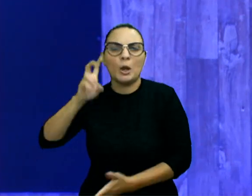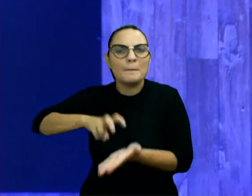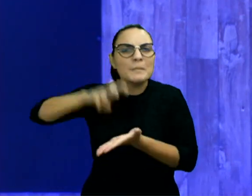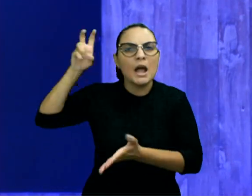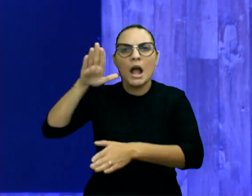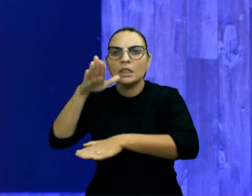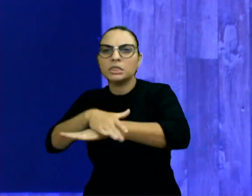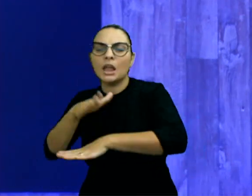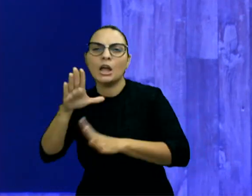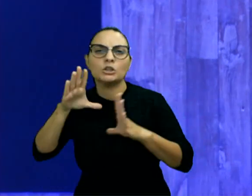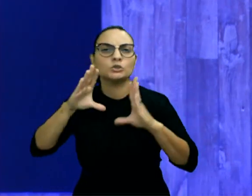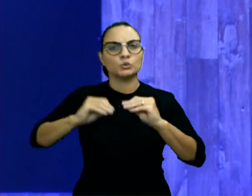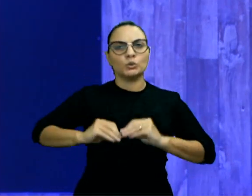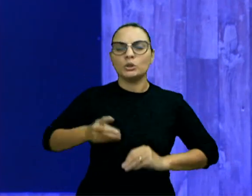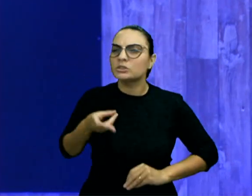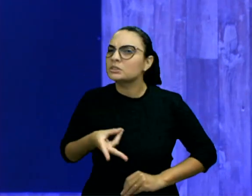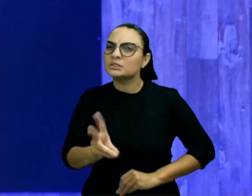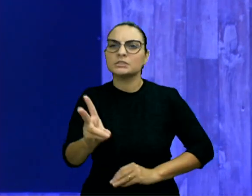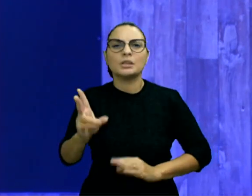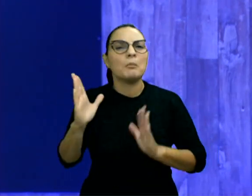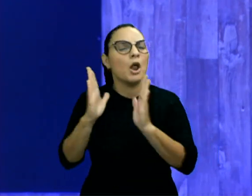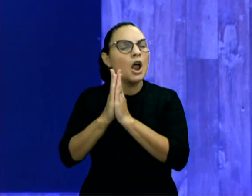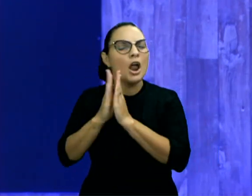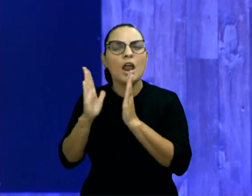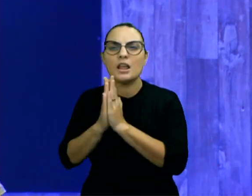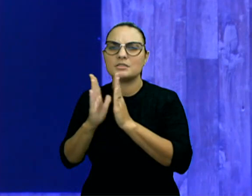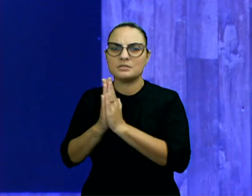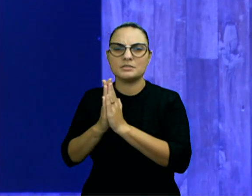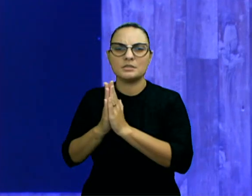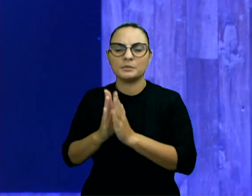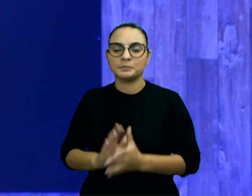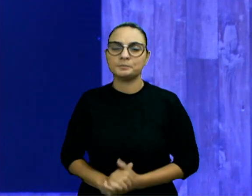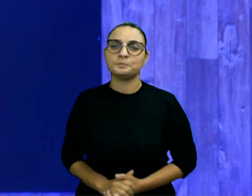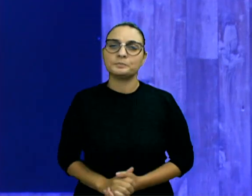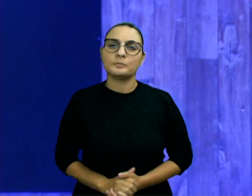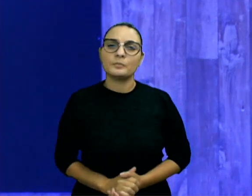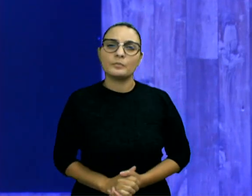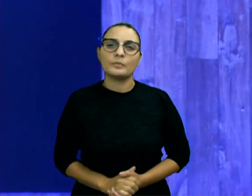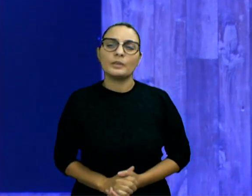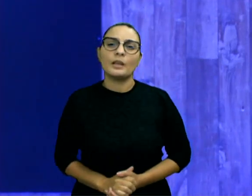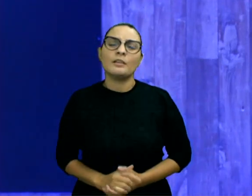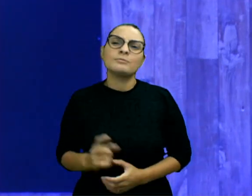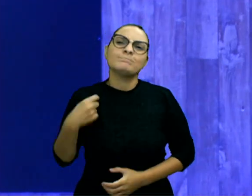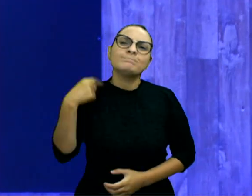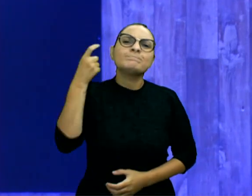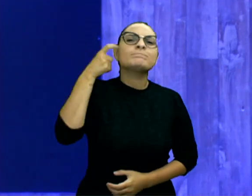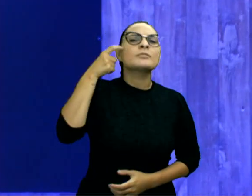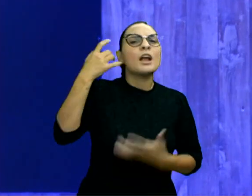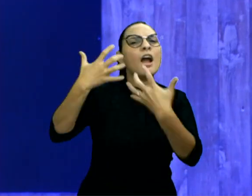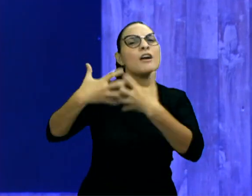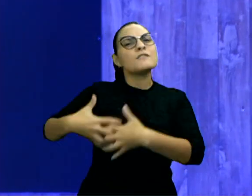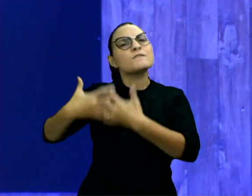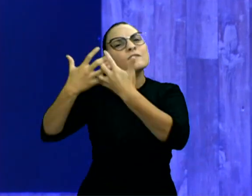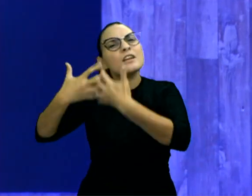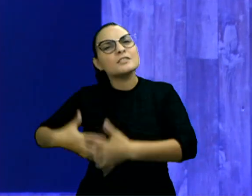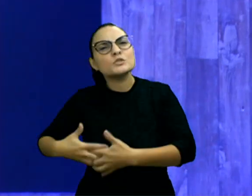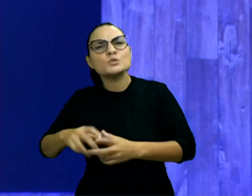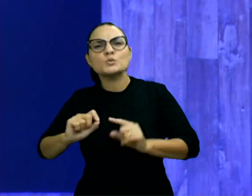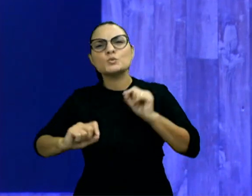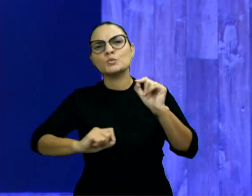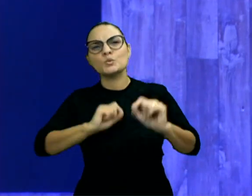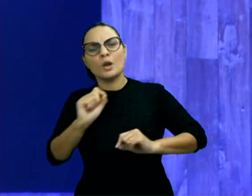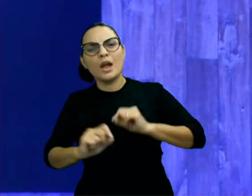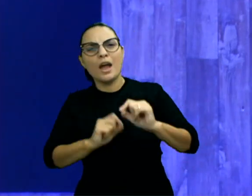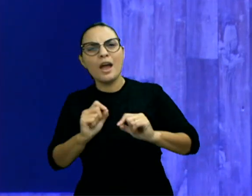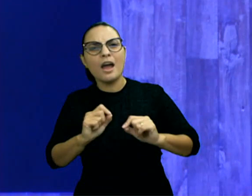falar com Deus 3 vezes ao dia. Olha o que aconteceu nisso, nessa história, em tudo esse relato que nós